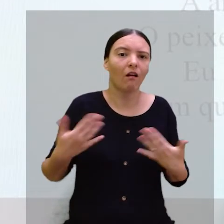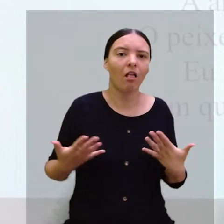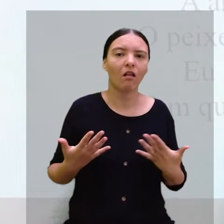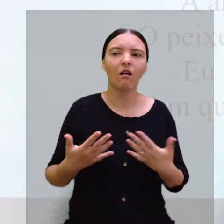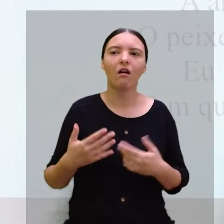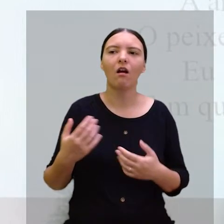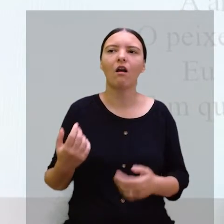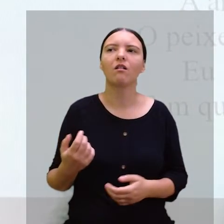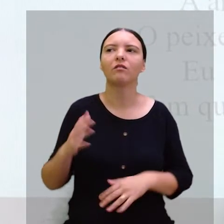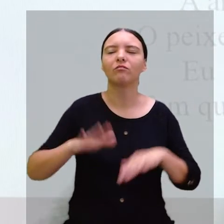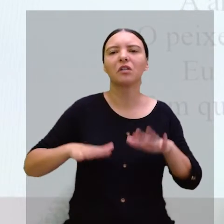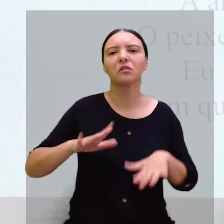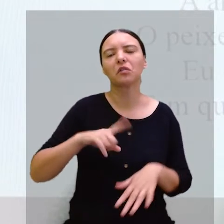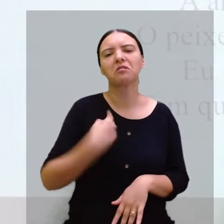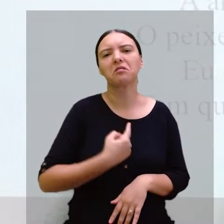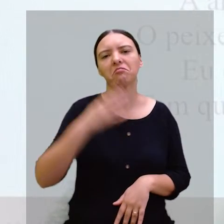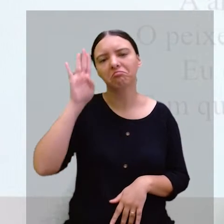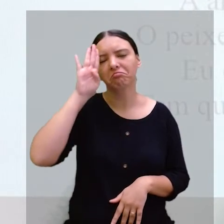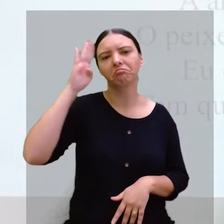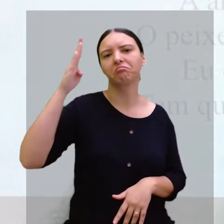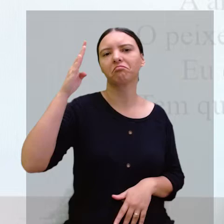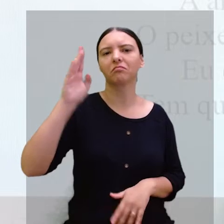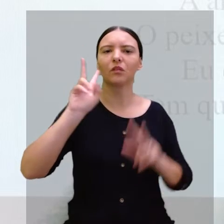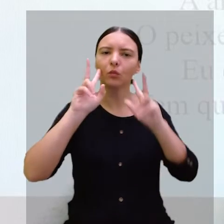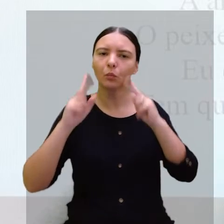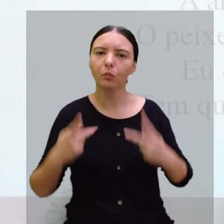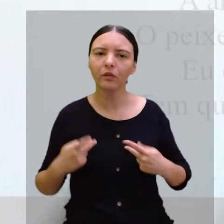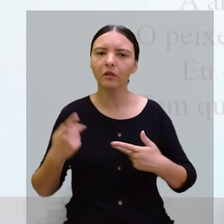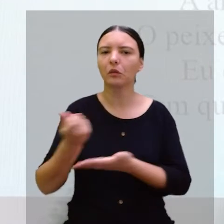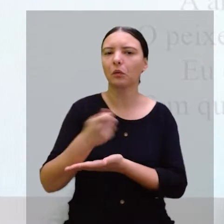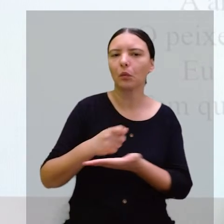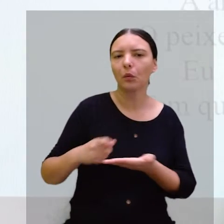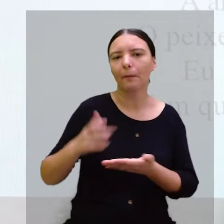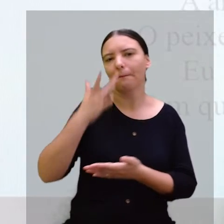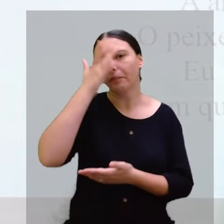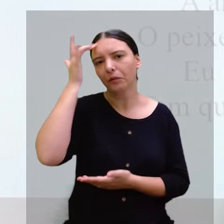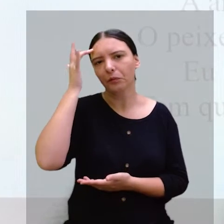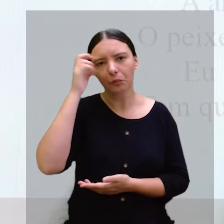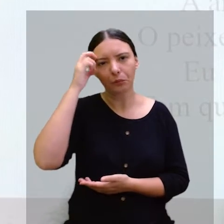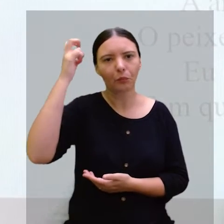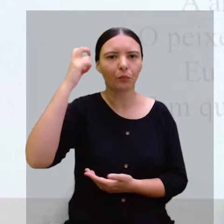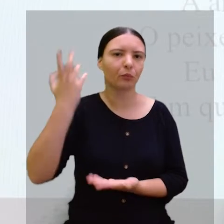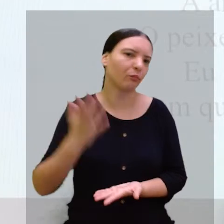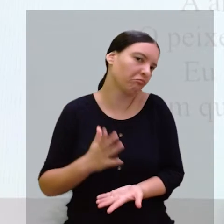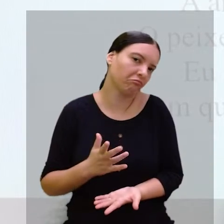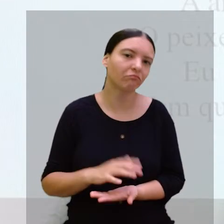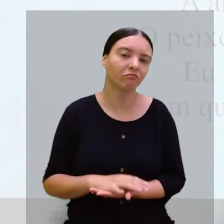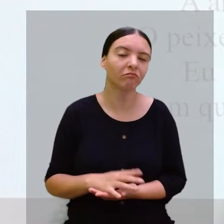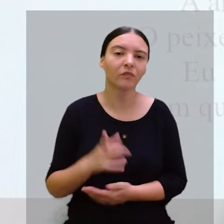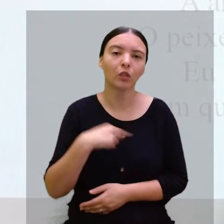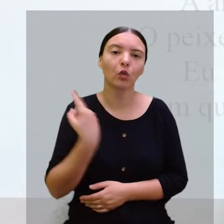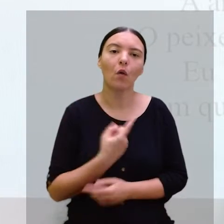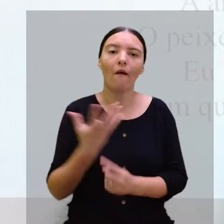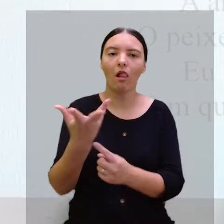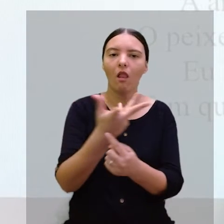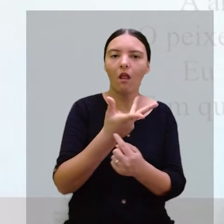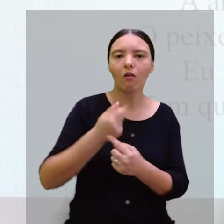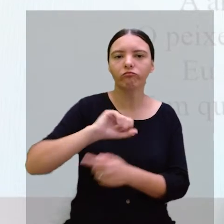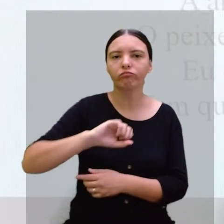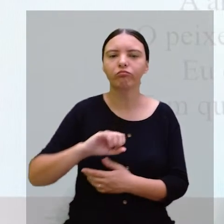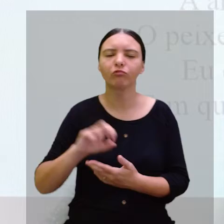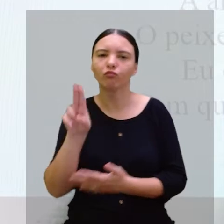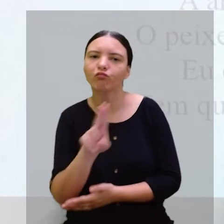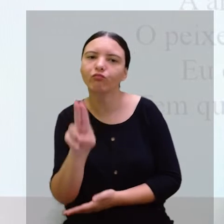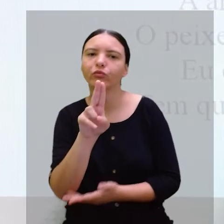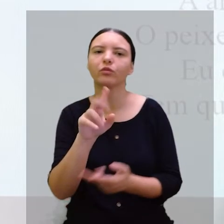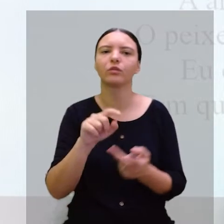que a gente considera como ou humano, ou um escritor, ou alguém da nossa cultura. Nosso gesto de consumir arte, de consumir literatura, de